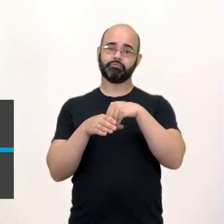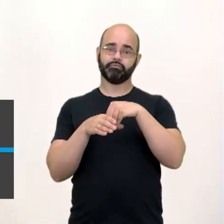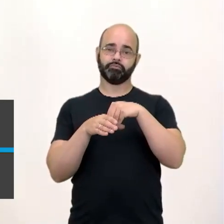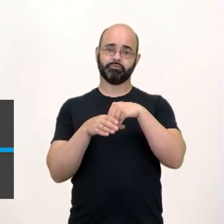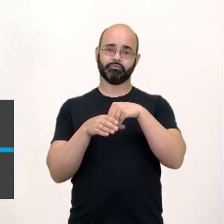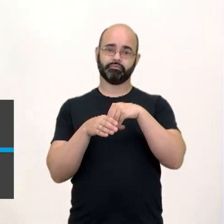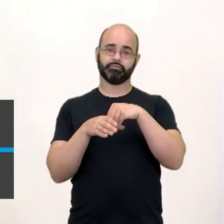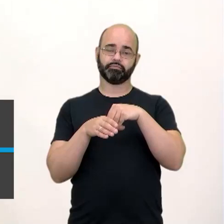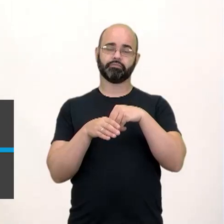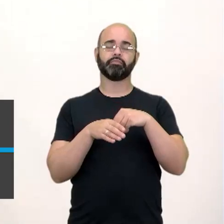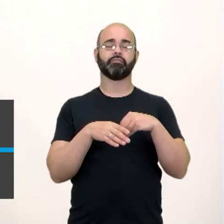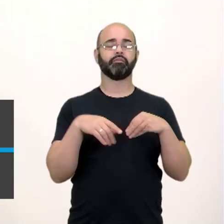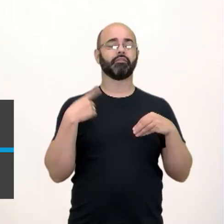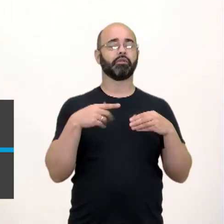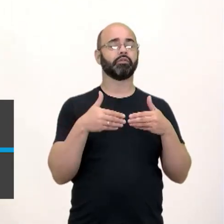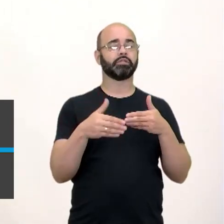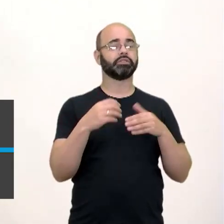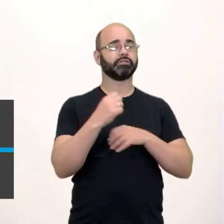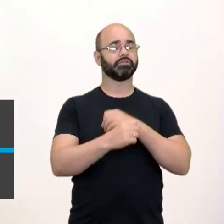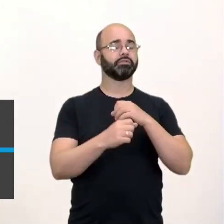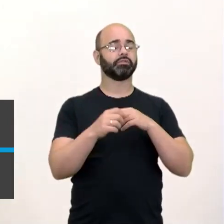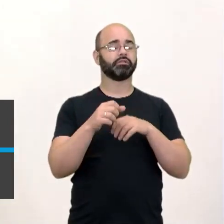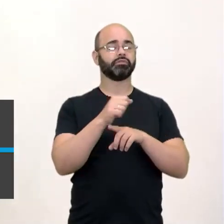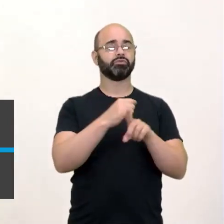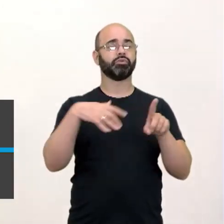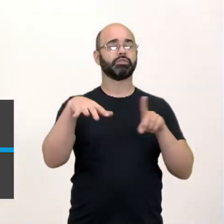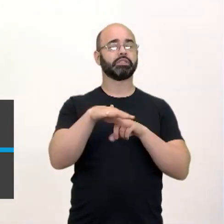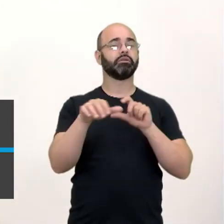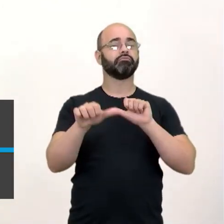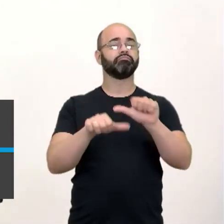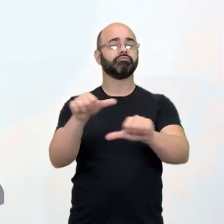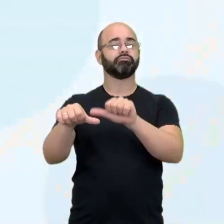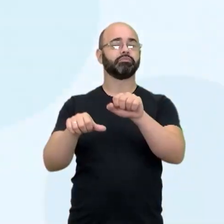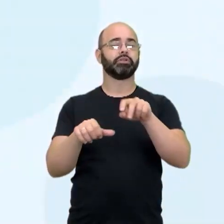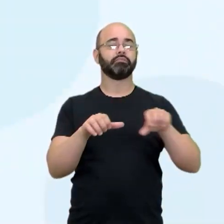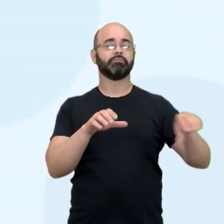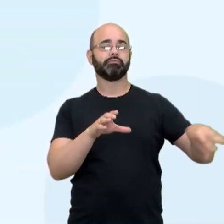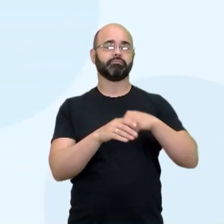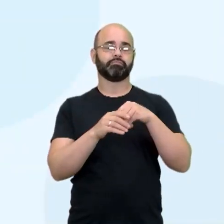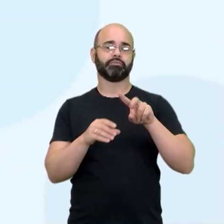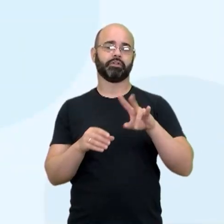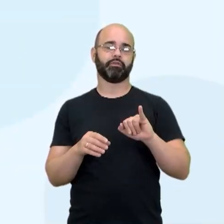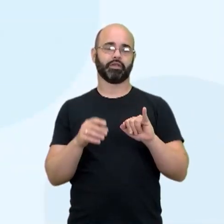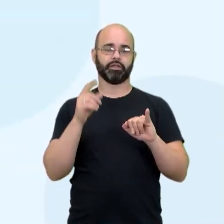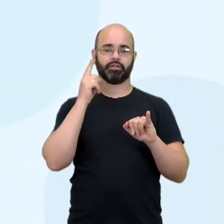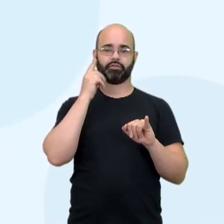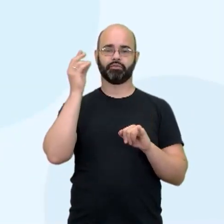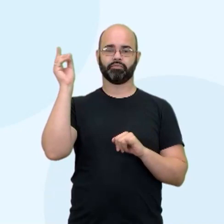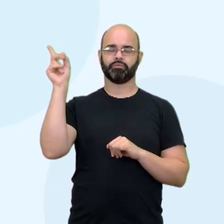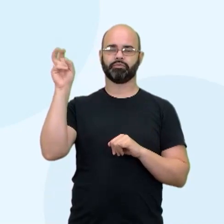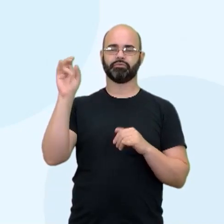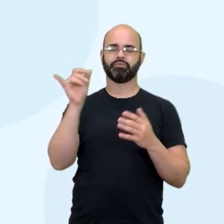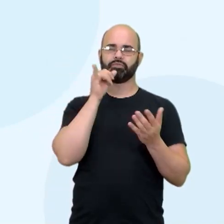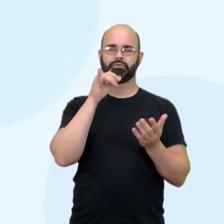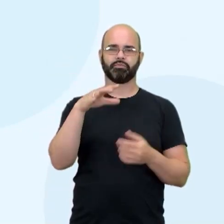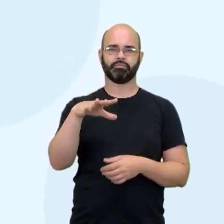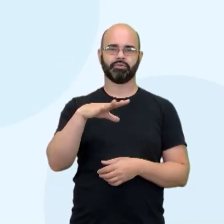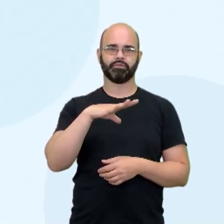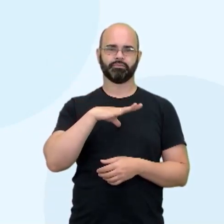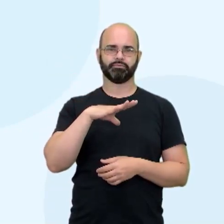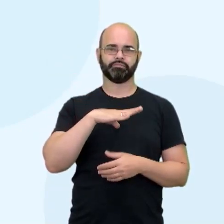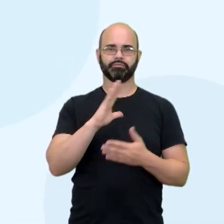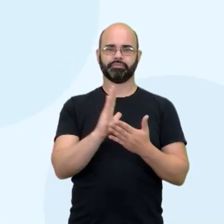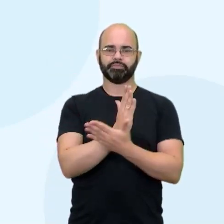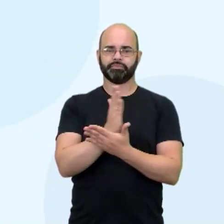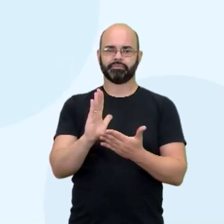determinadas tendências que a gente tem na sociedade. Vamos falar então, olha lá no LED, desse processo de fragmentação